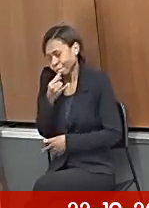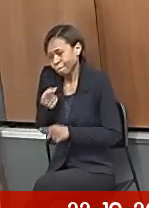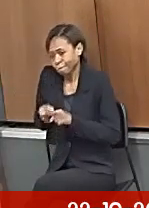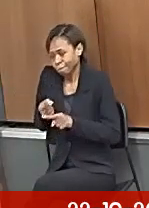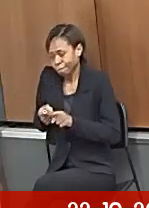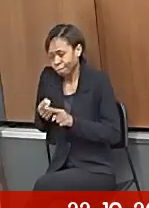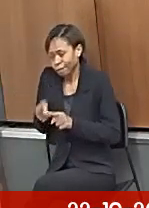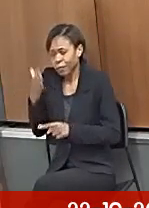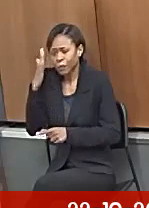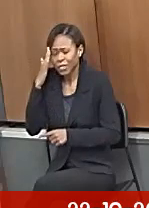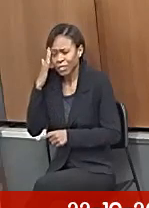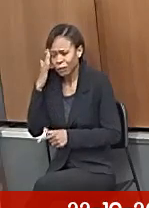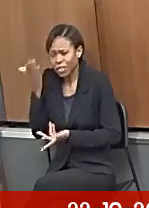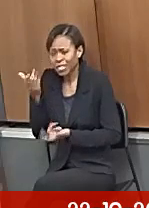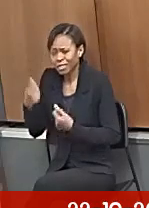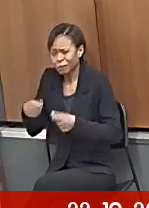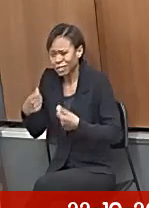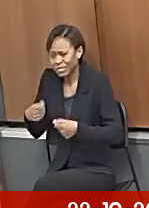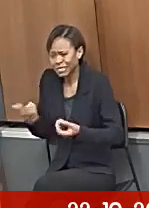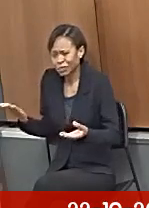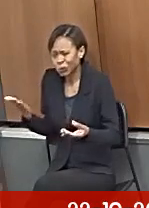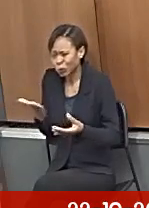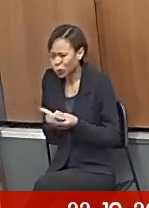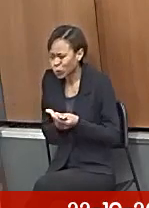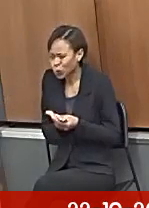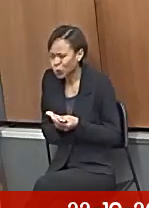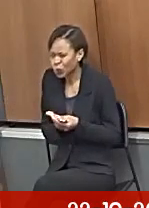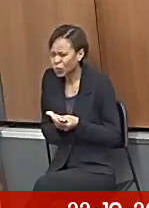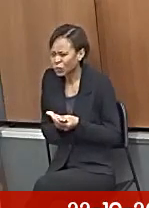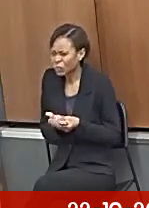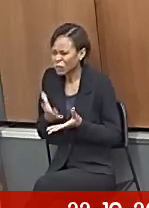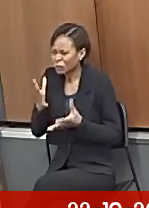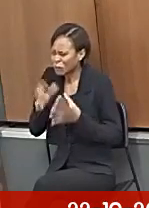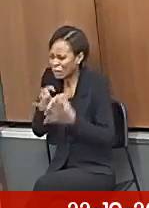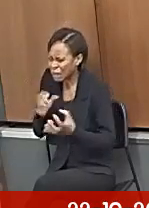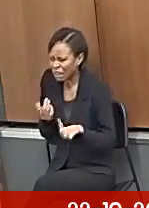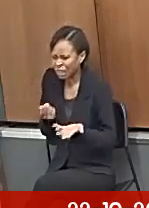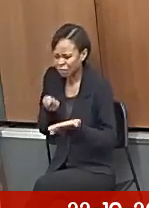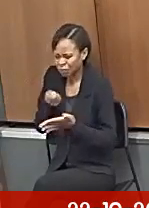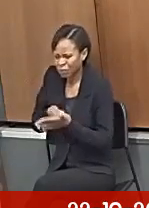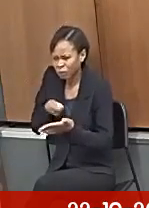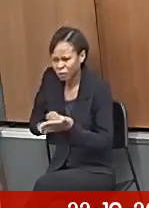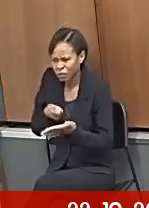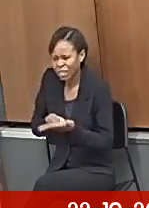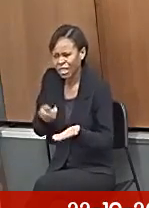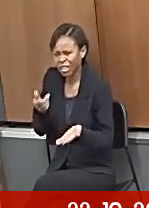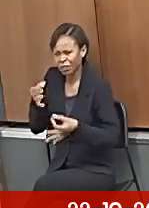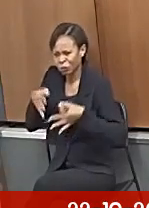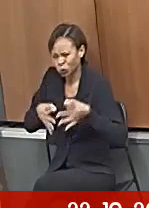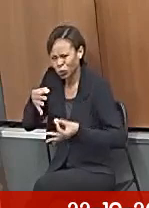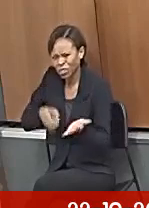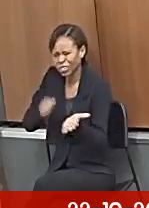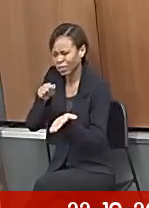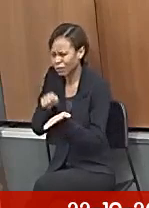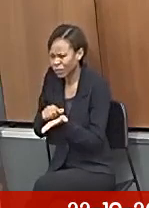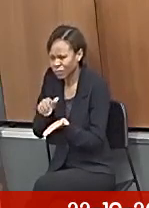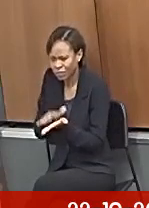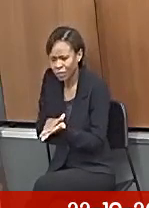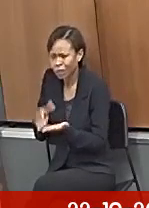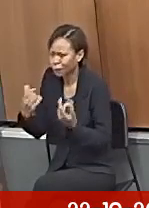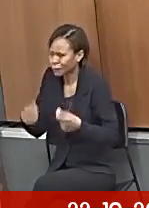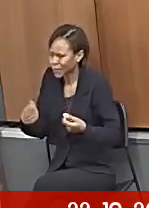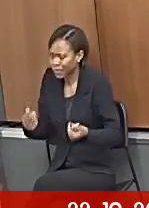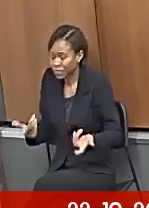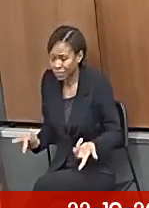que tem que judicializar, tem que brigar, tem que acionar o judiciário para uma coisa que era